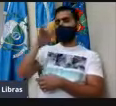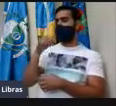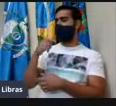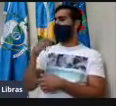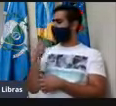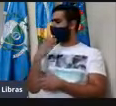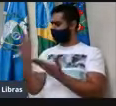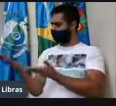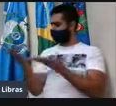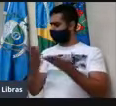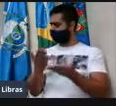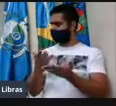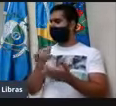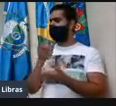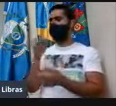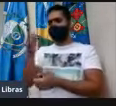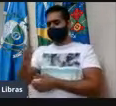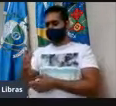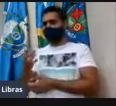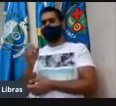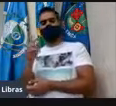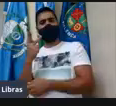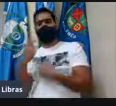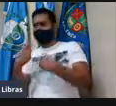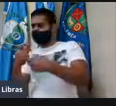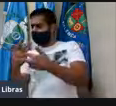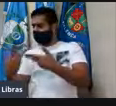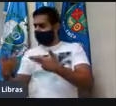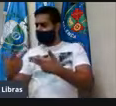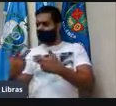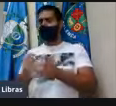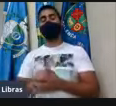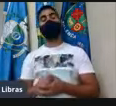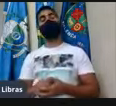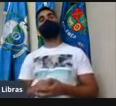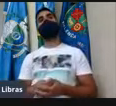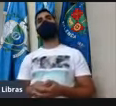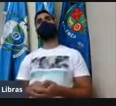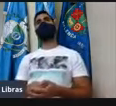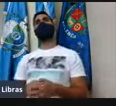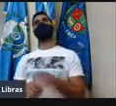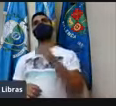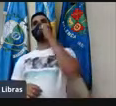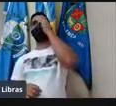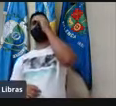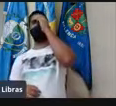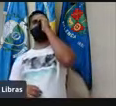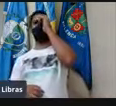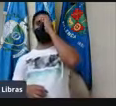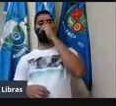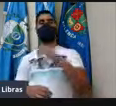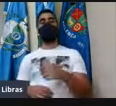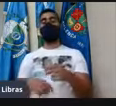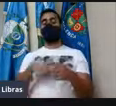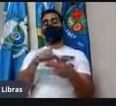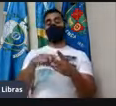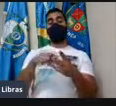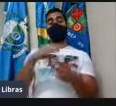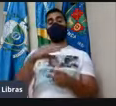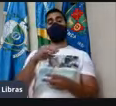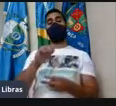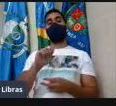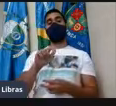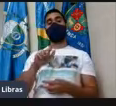bem recebido, se está tudo certo, se está precisando de alguma coisa. Com relação ao CALC, o